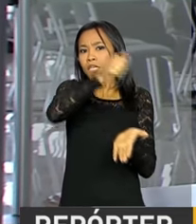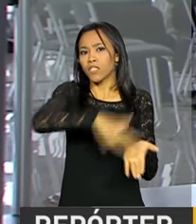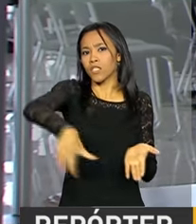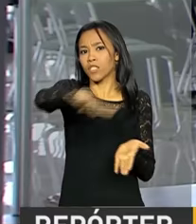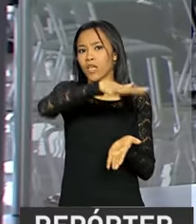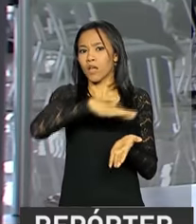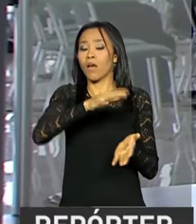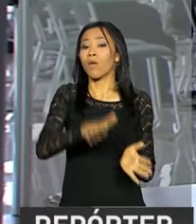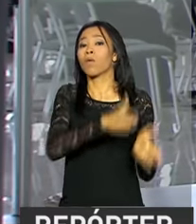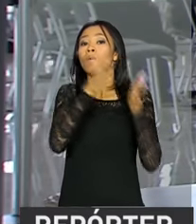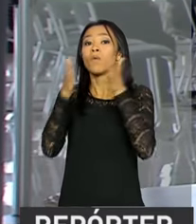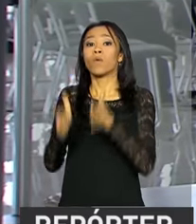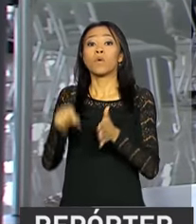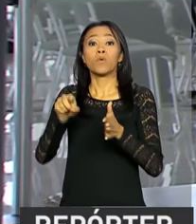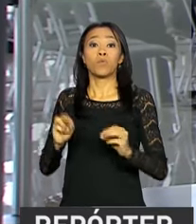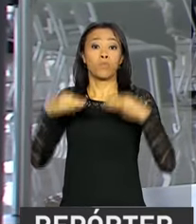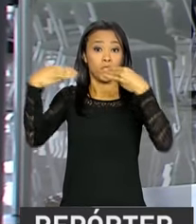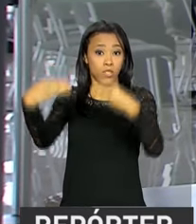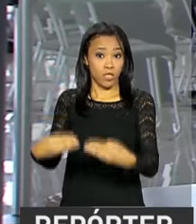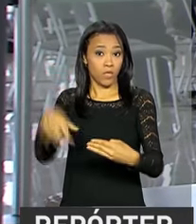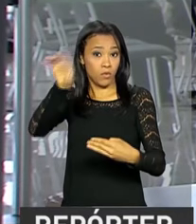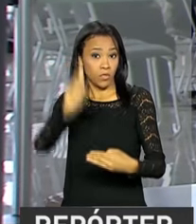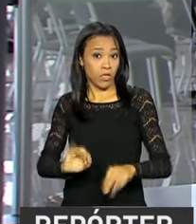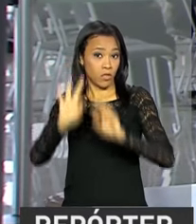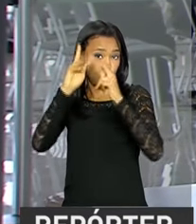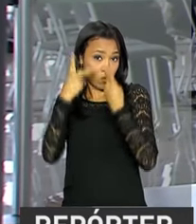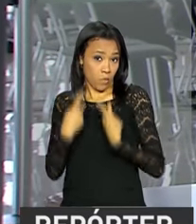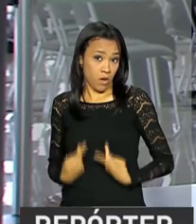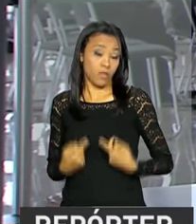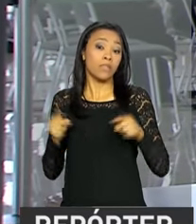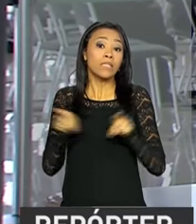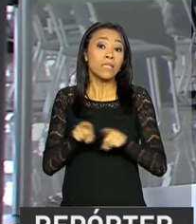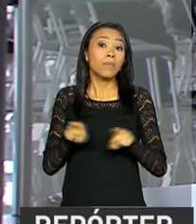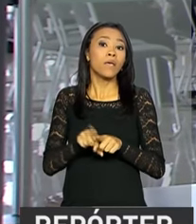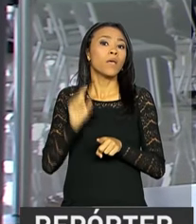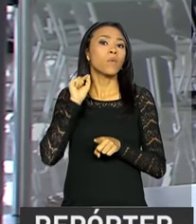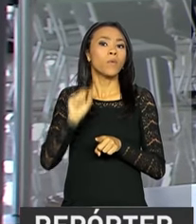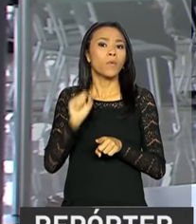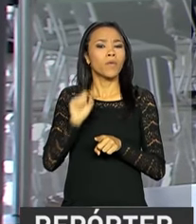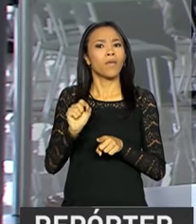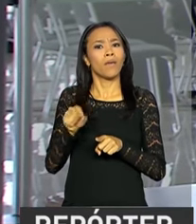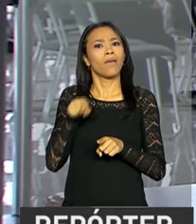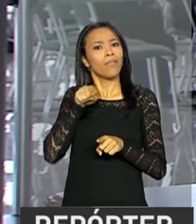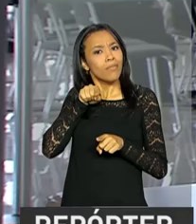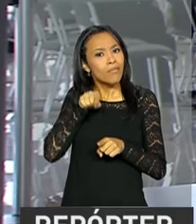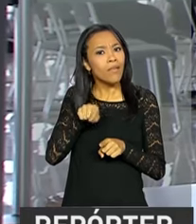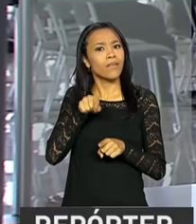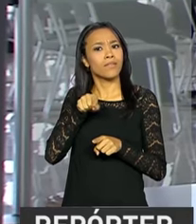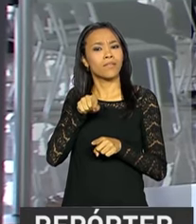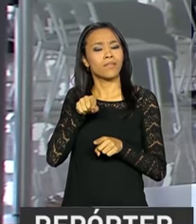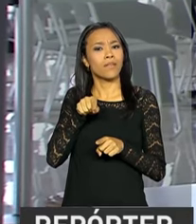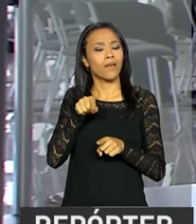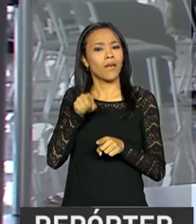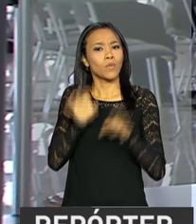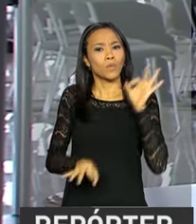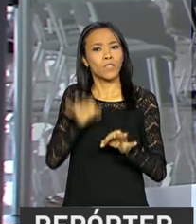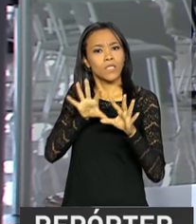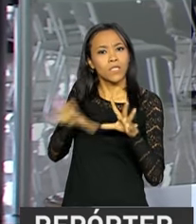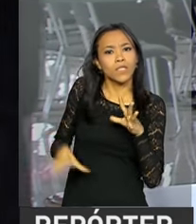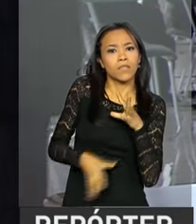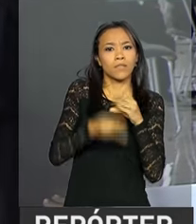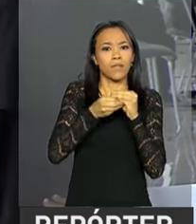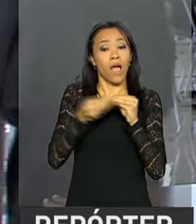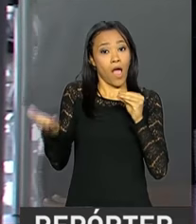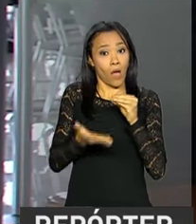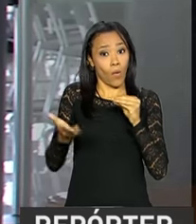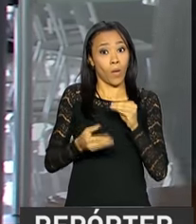da República e o Ministério dos Direitos Humanos, além da ampliação das atribuições da pasta da Justiça, que agora passa a se